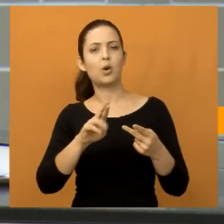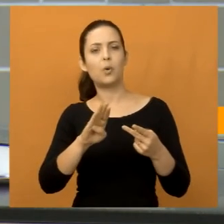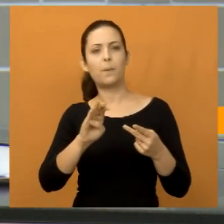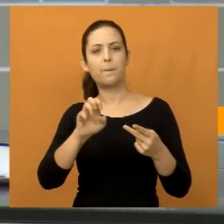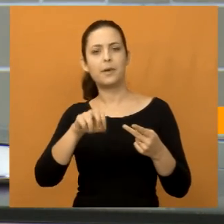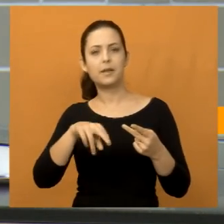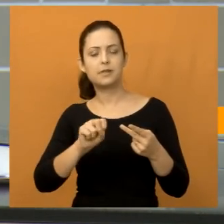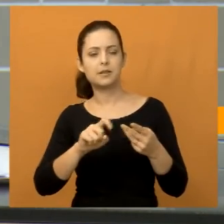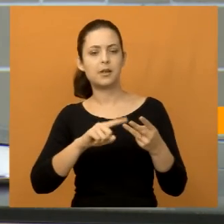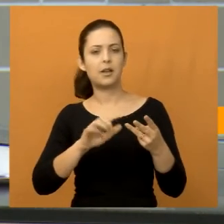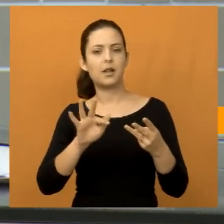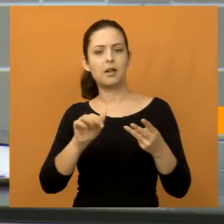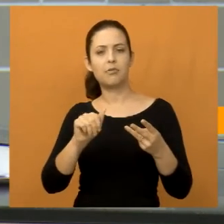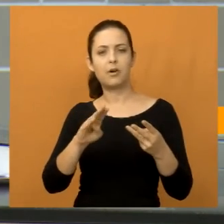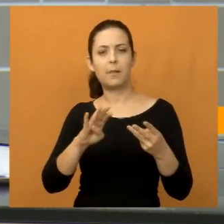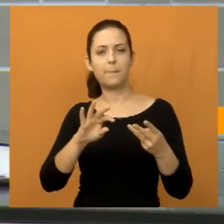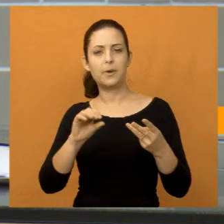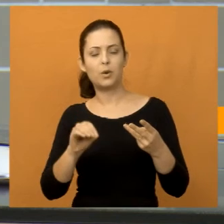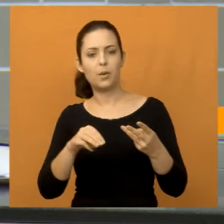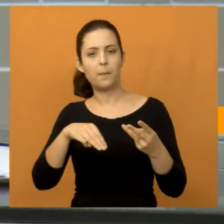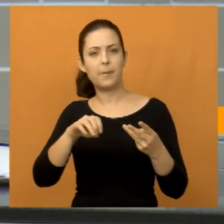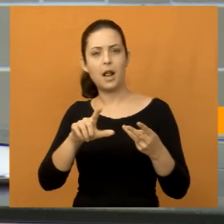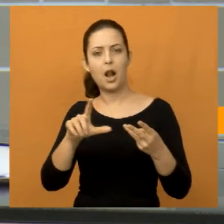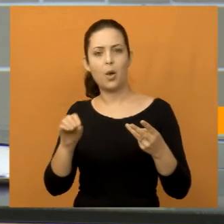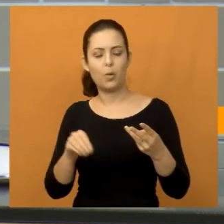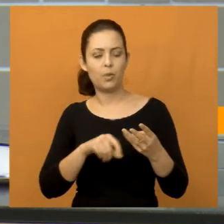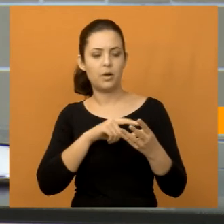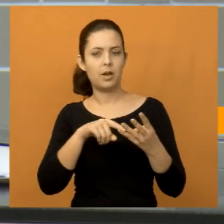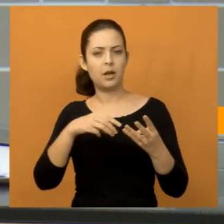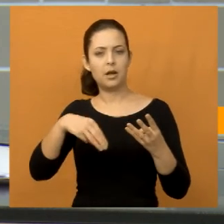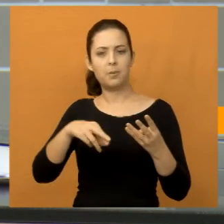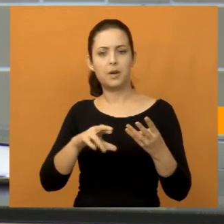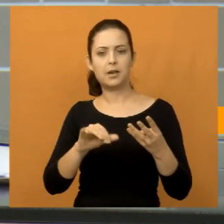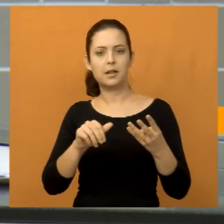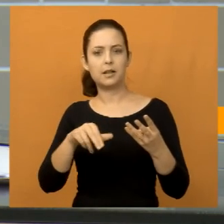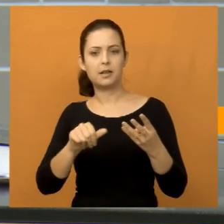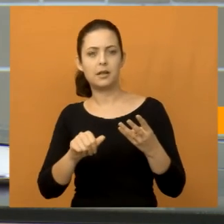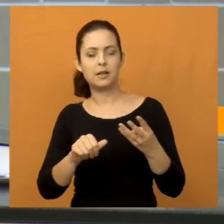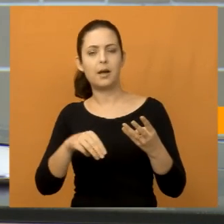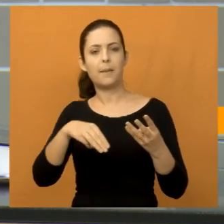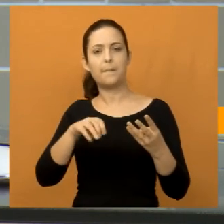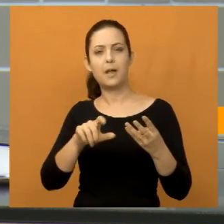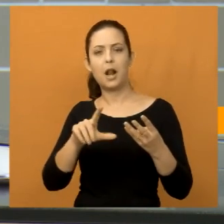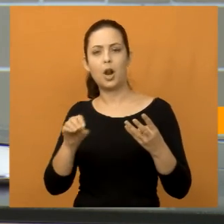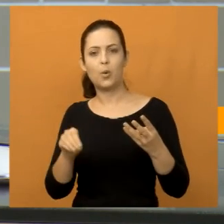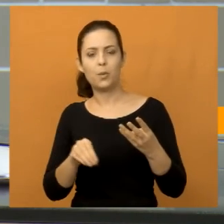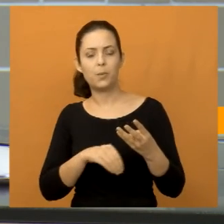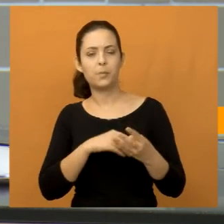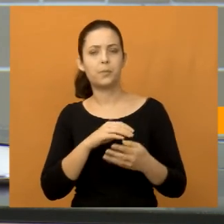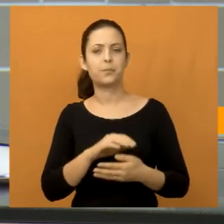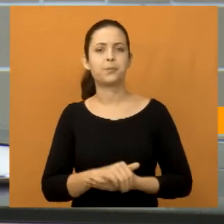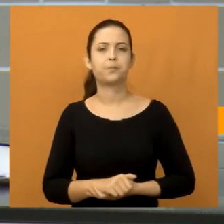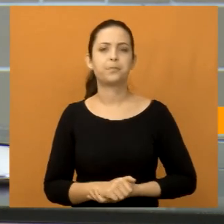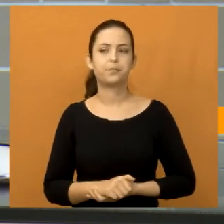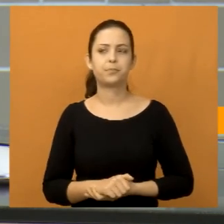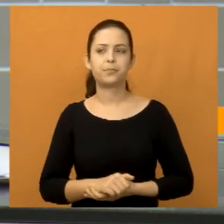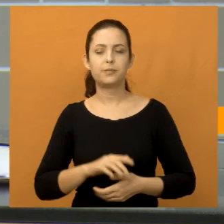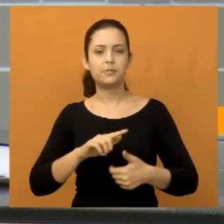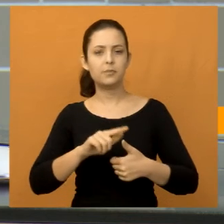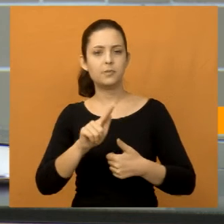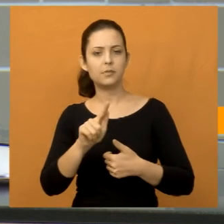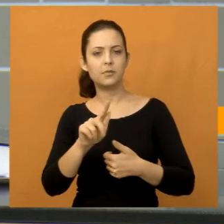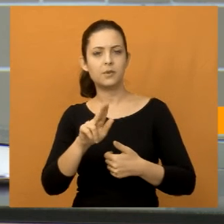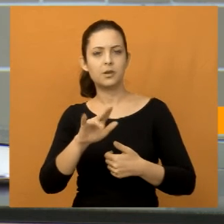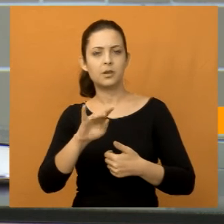Fábio César Fagionato dos Santos Melo, Mariana Rosa de Melo Fagionato dos Santos e